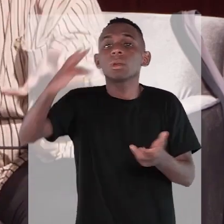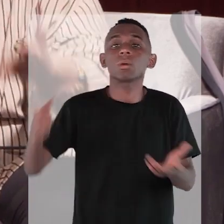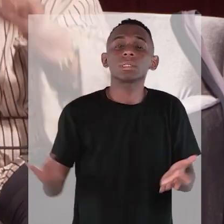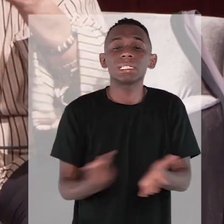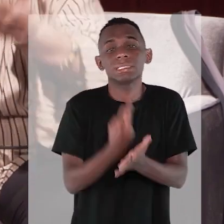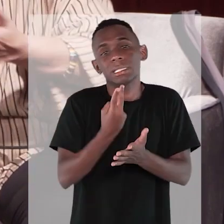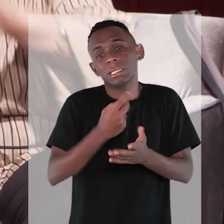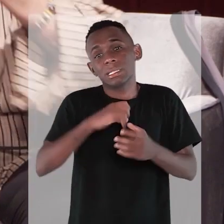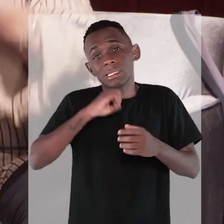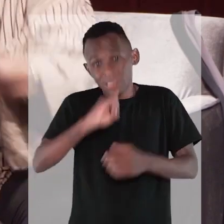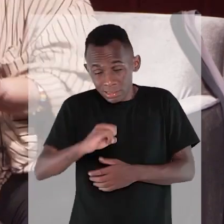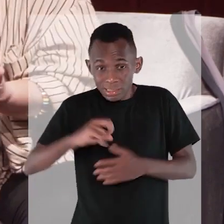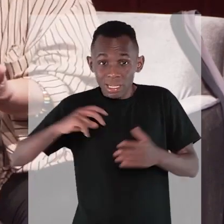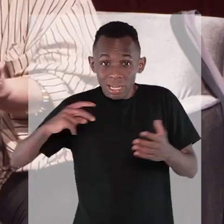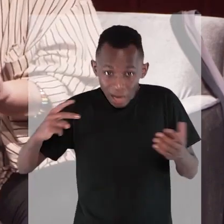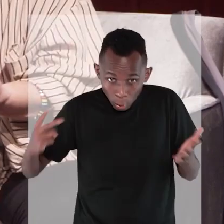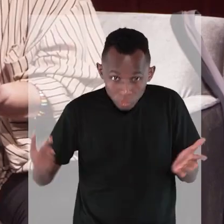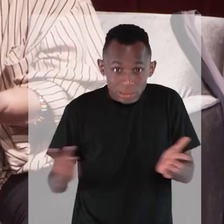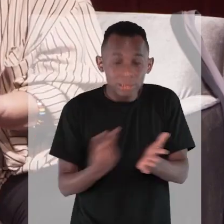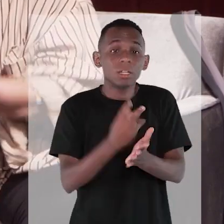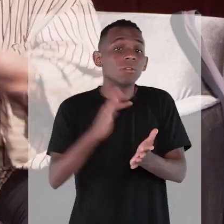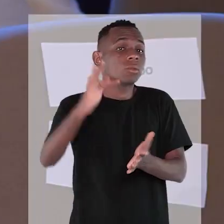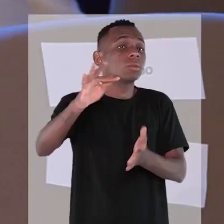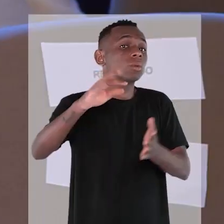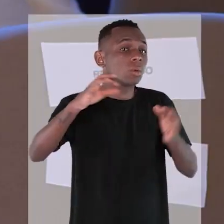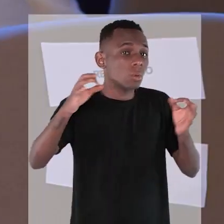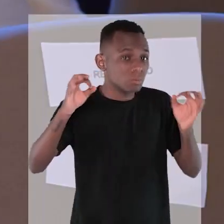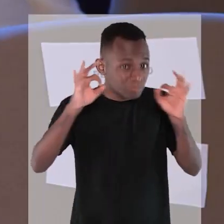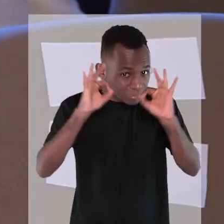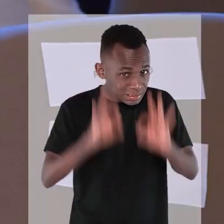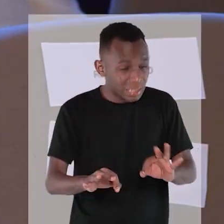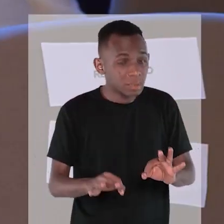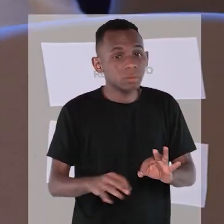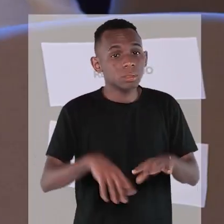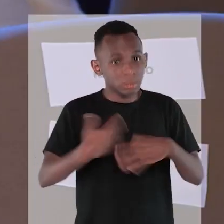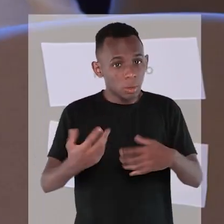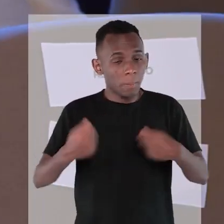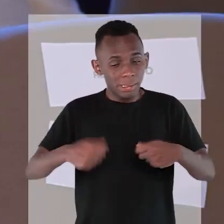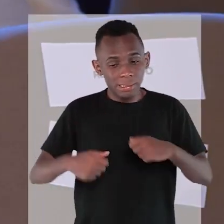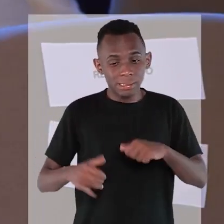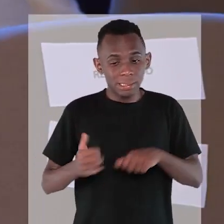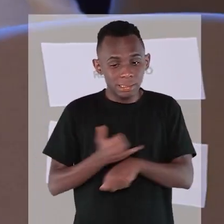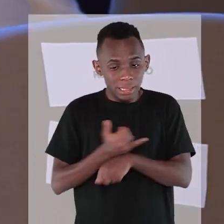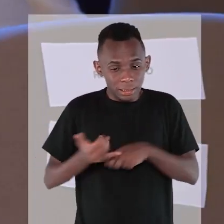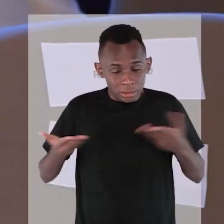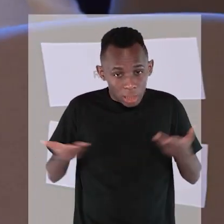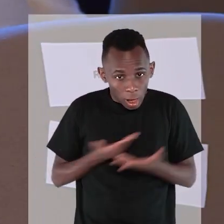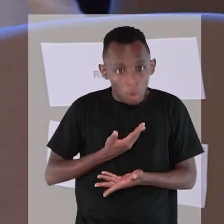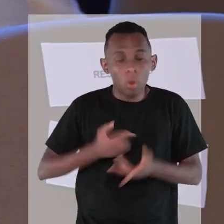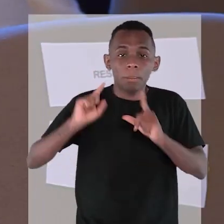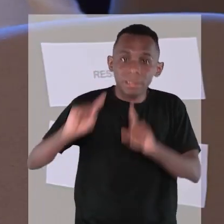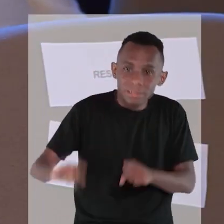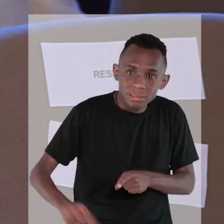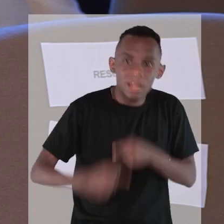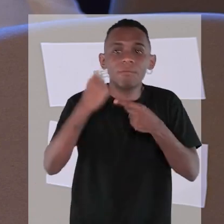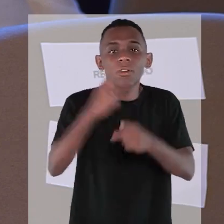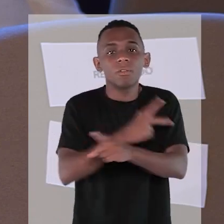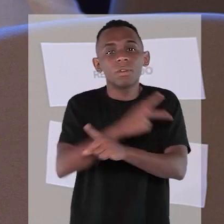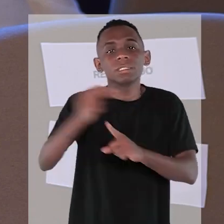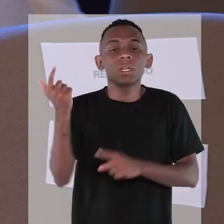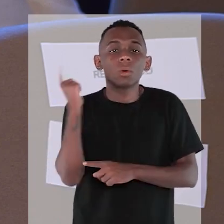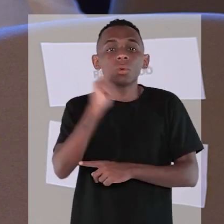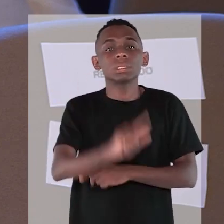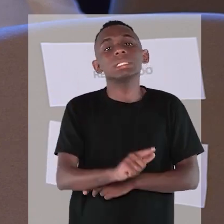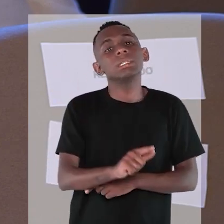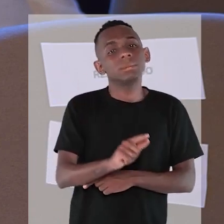é preciso que a gente compreenda o que está acontecendo, tenha as ferramentas para que a gente possa enfrentar, né? O